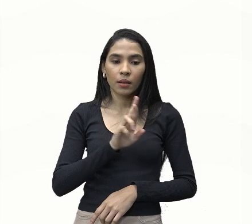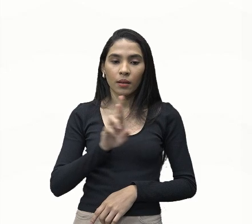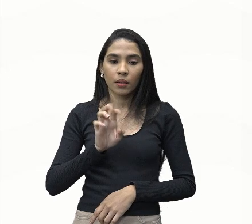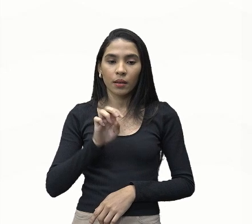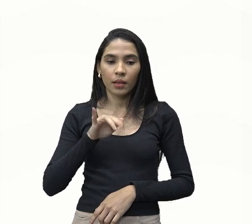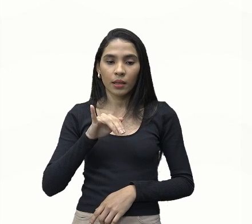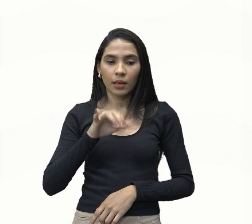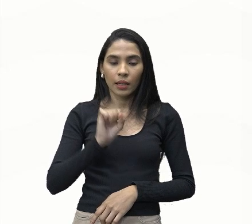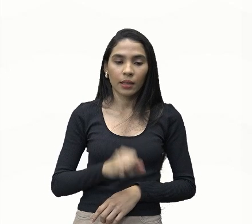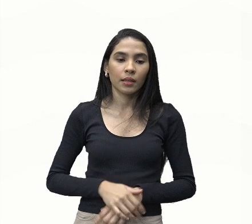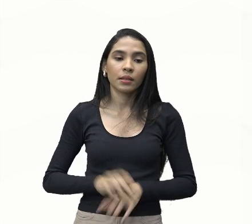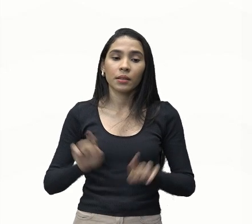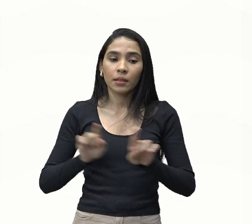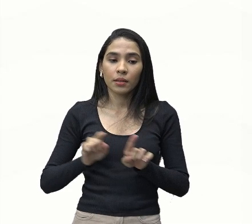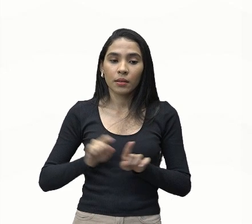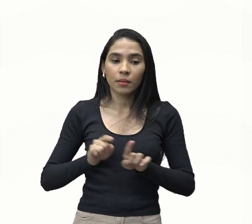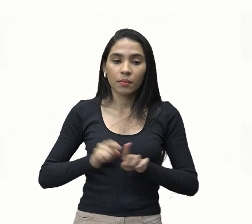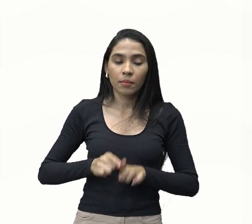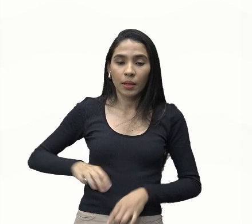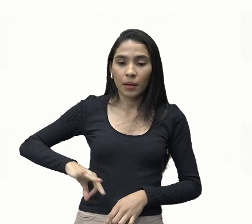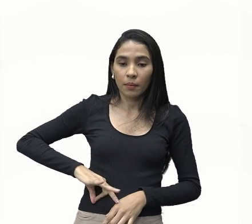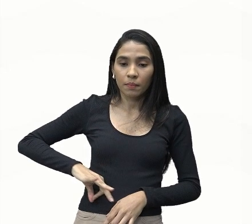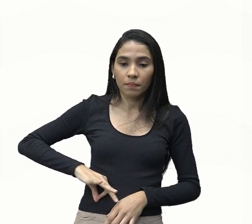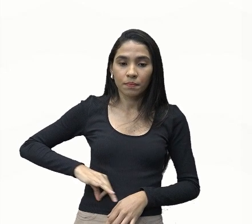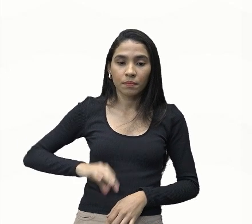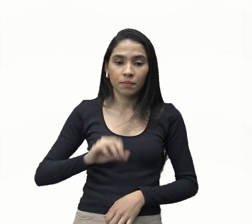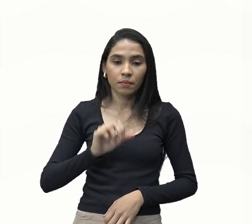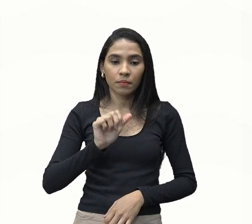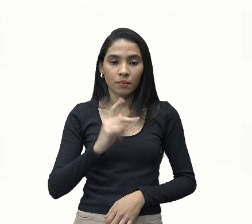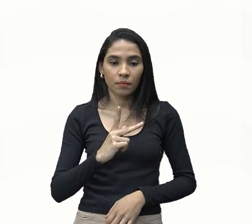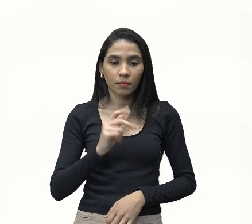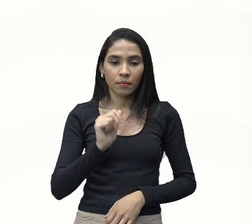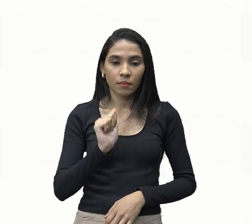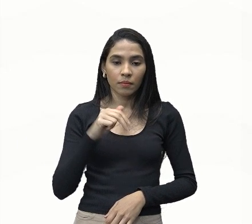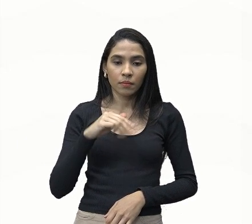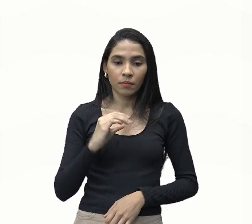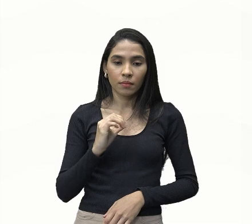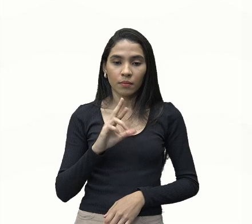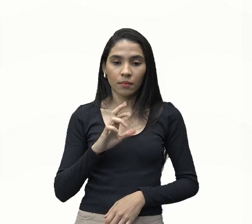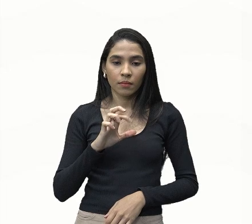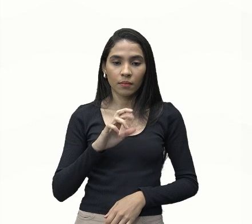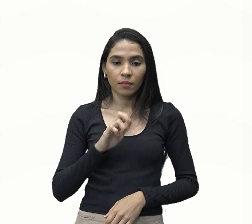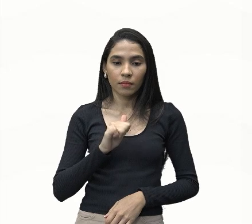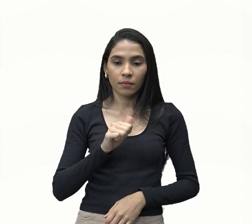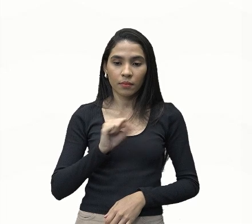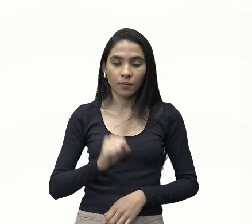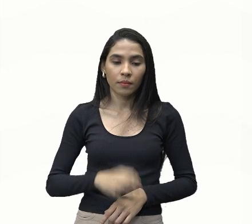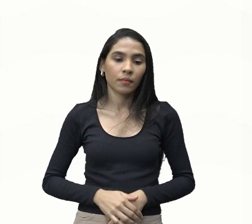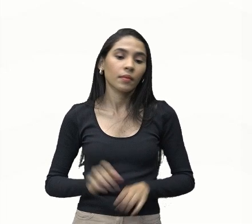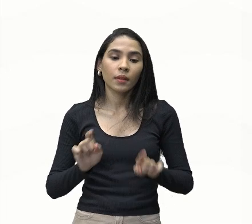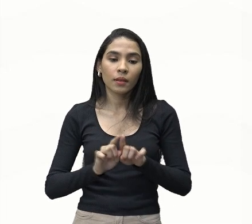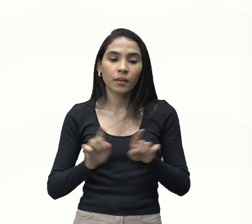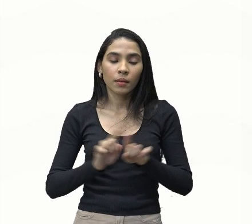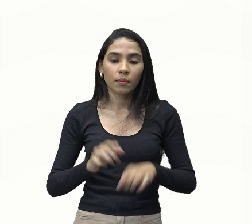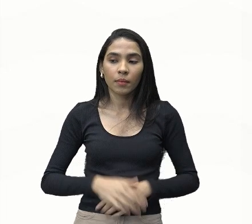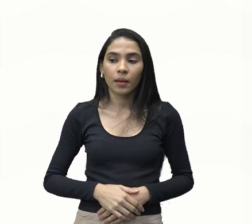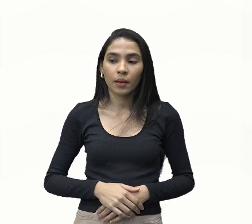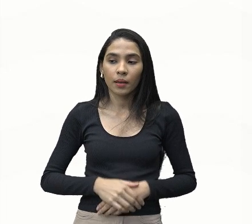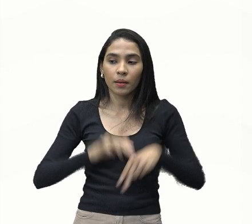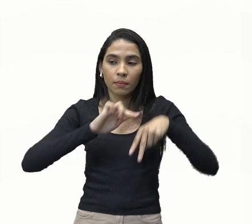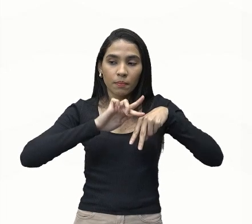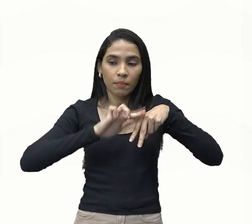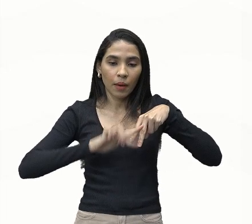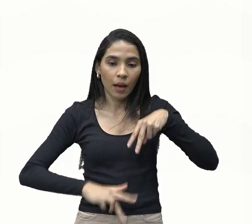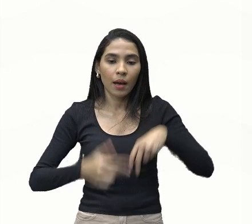nós temos o pâncreas e aqui a gente tem a representação dos órgãos sexuais masculino e